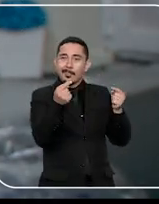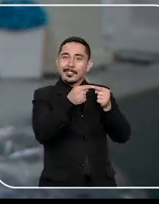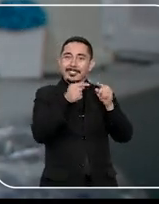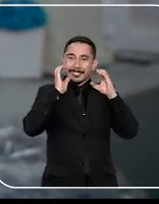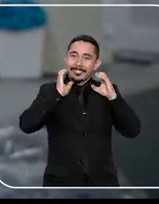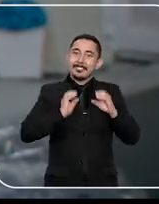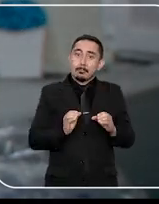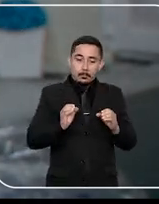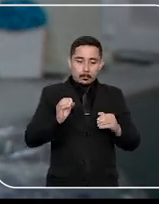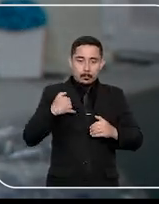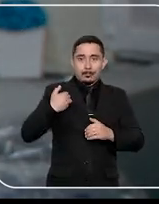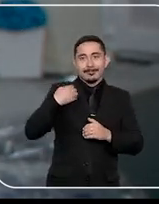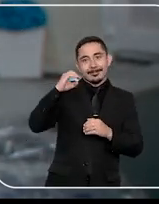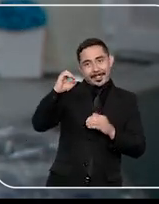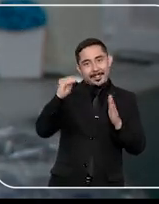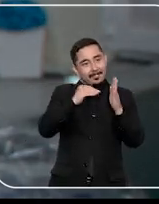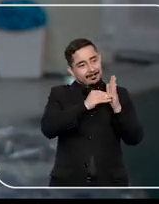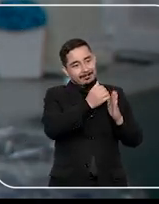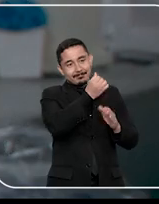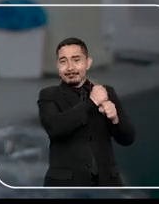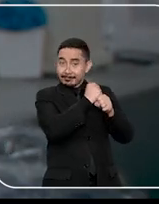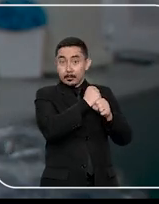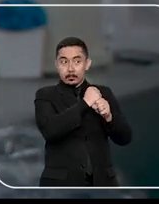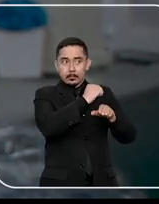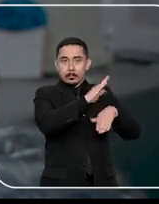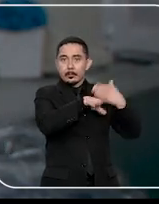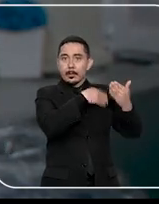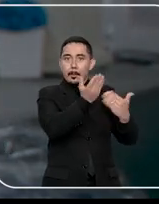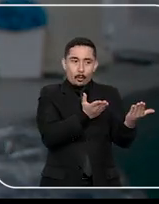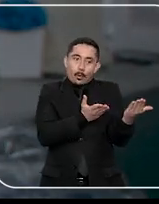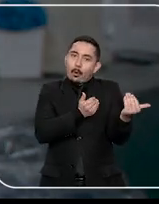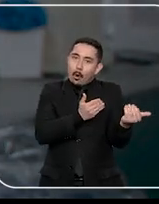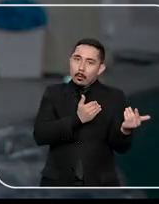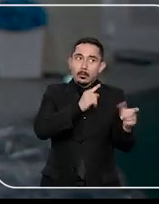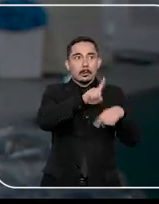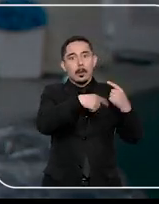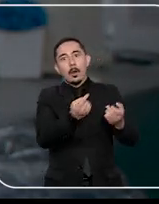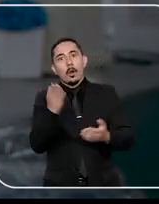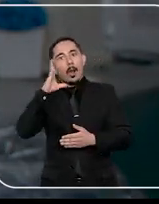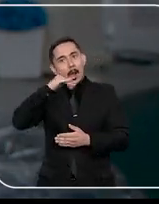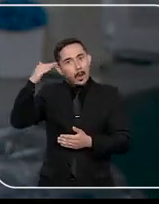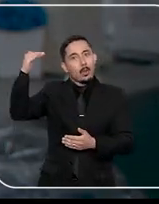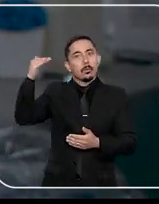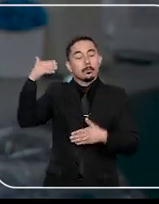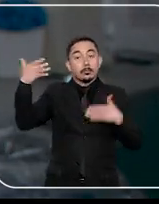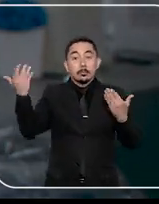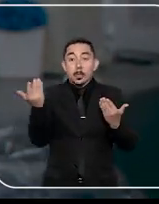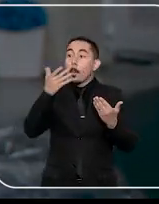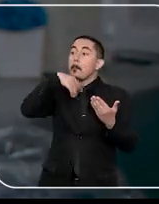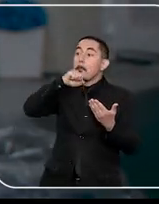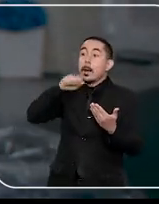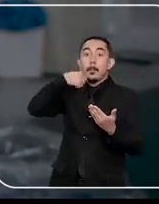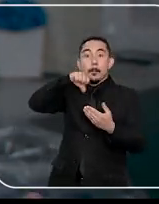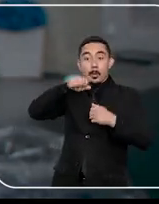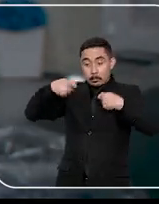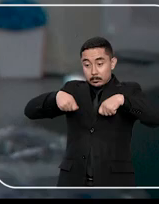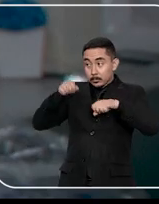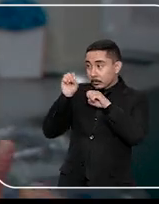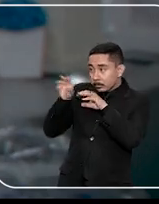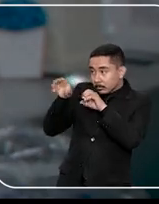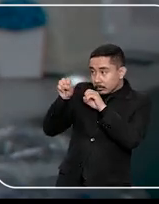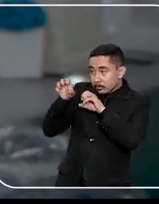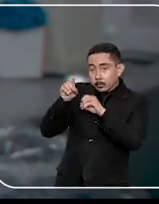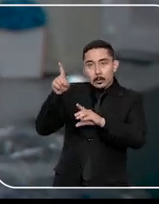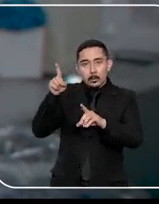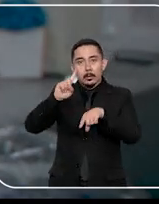daquele cidadão de 0 a 6 anos que daqui a um pouco vai ser um adolescente, depois um adulto. Então, a partir da educação dos pais, a gente